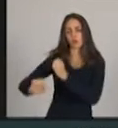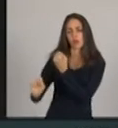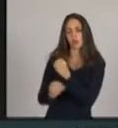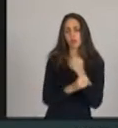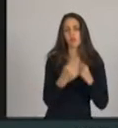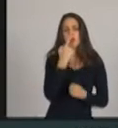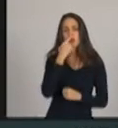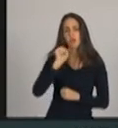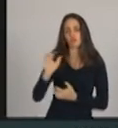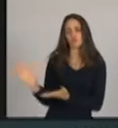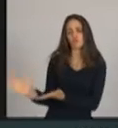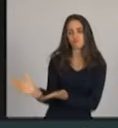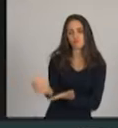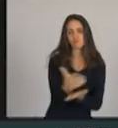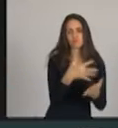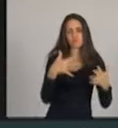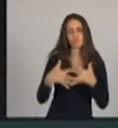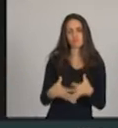coletores,